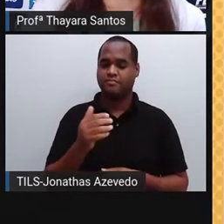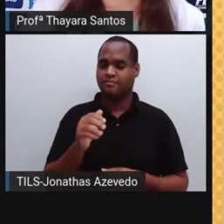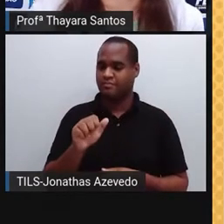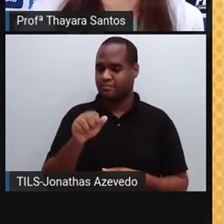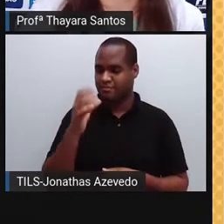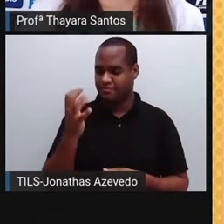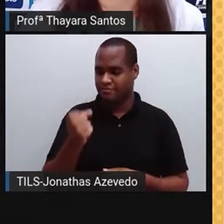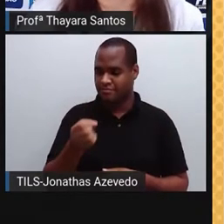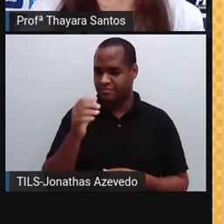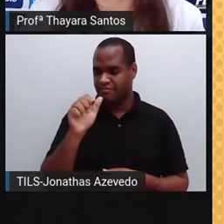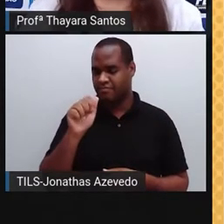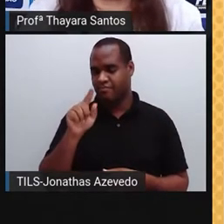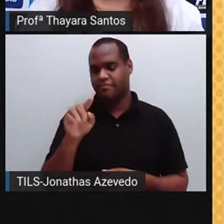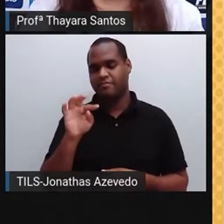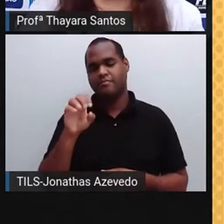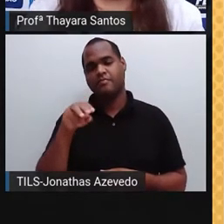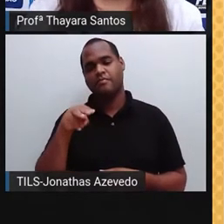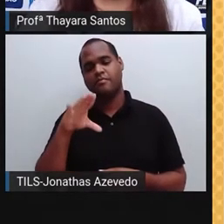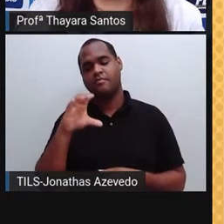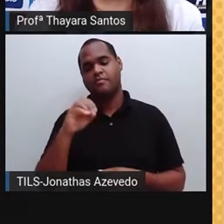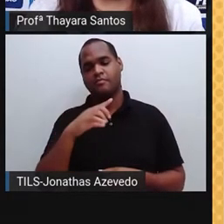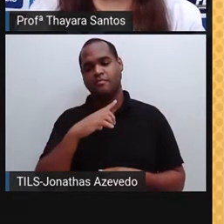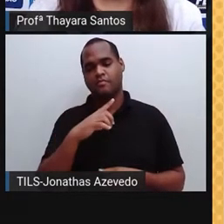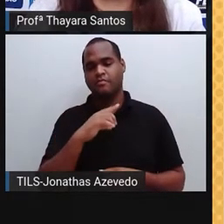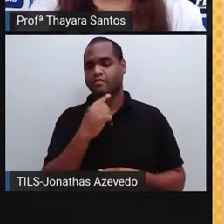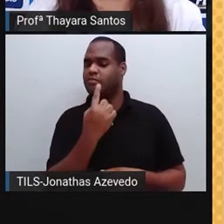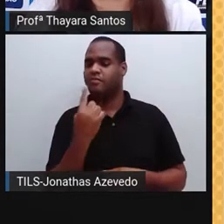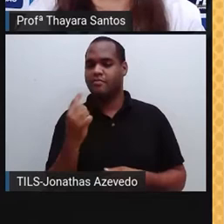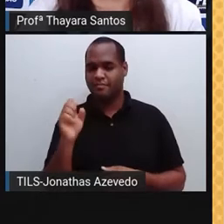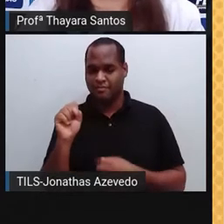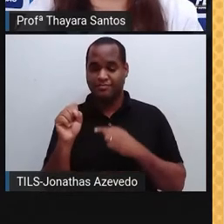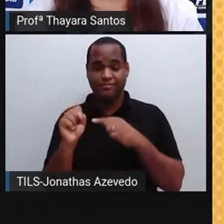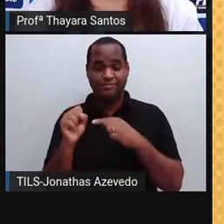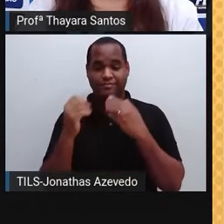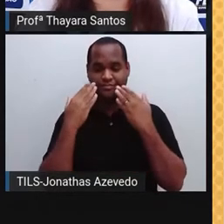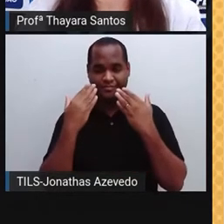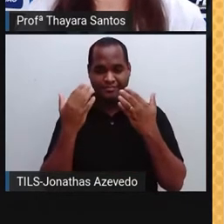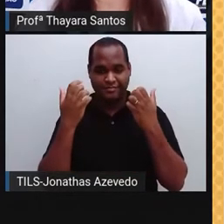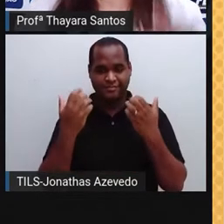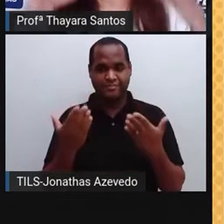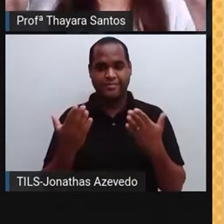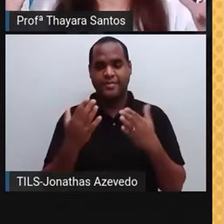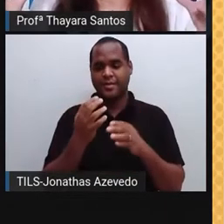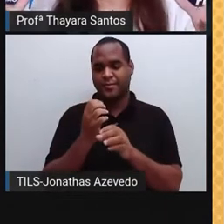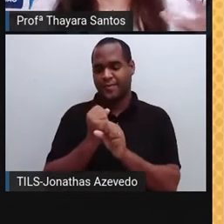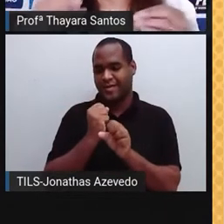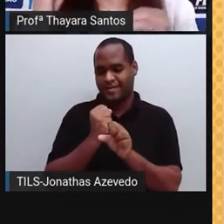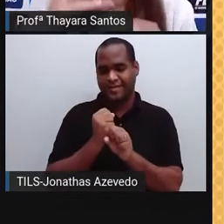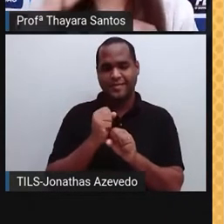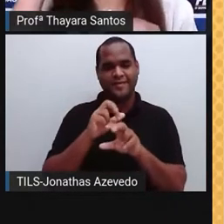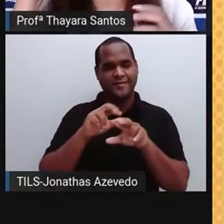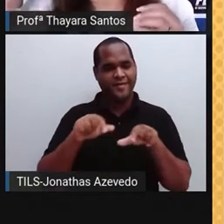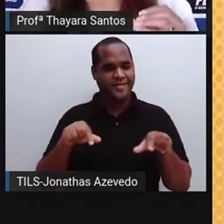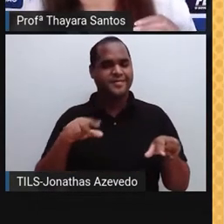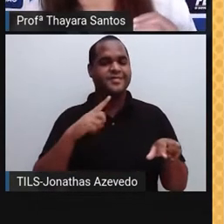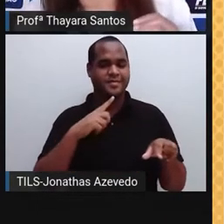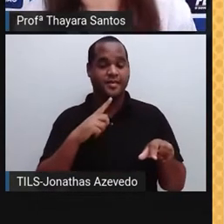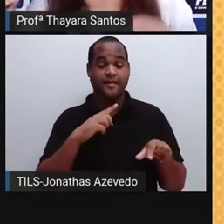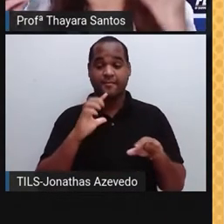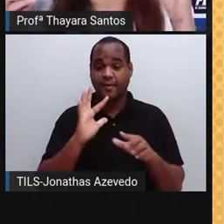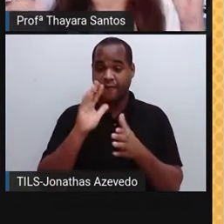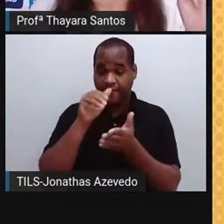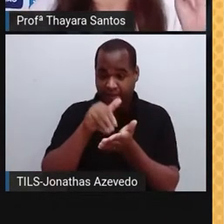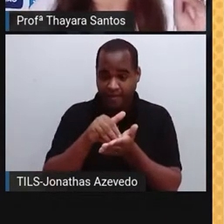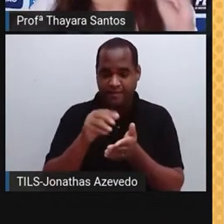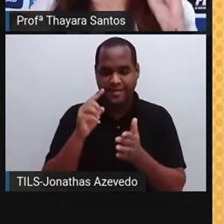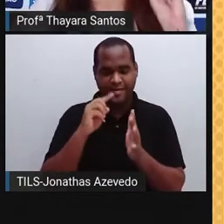quantidade de elementos químicos que tem na tabela. Então, 118 é a quantidade de elementos. Então, o último elemento dessa